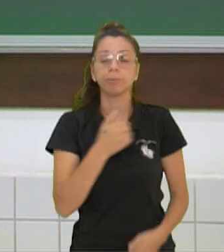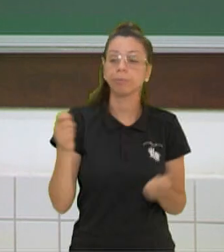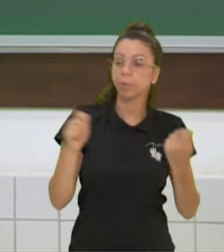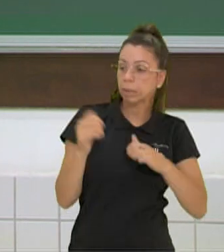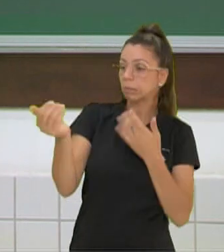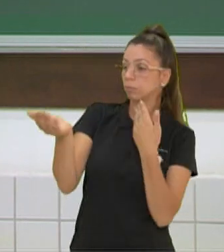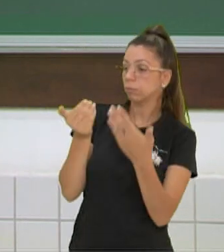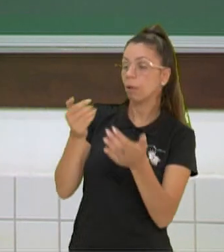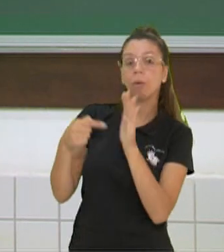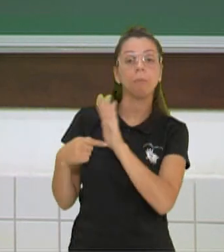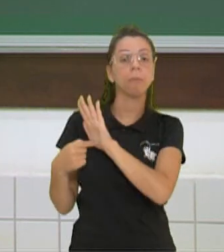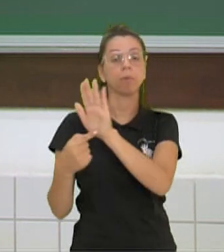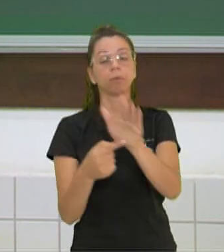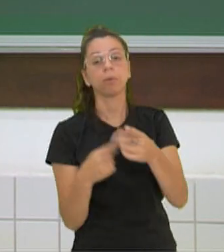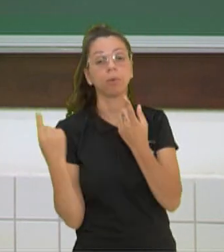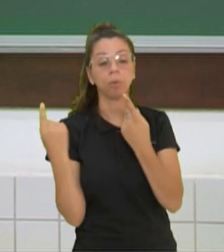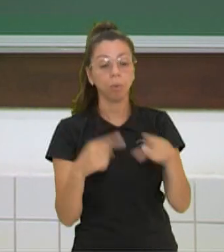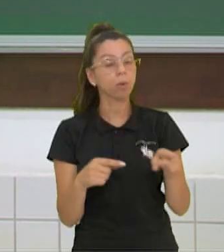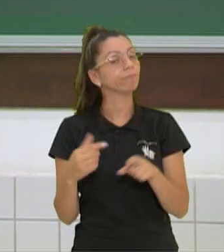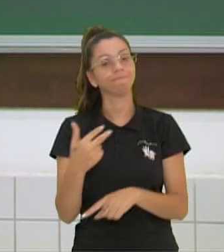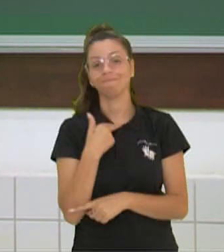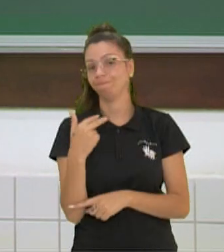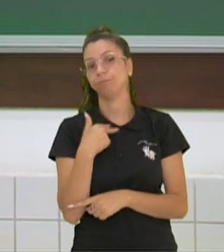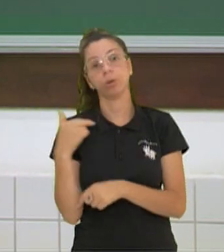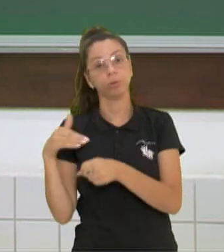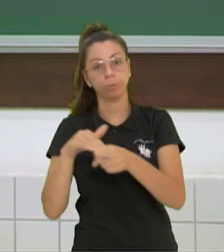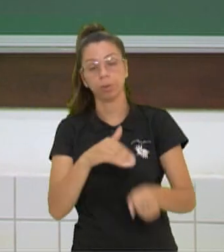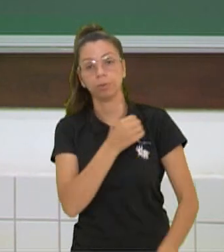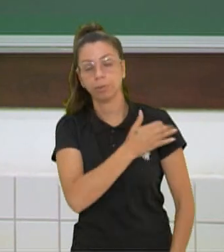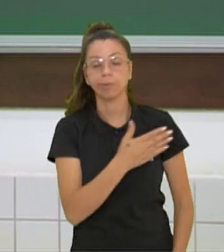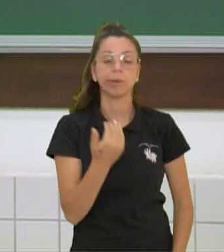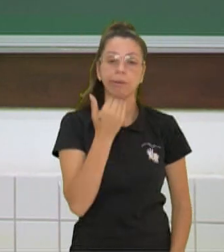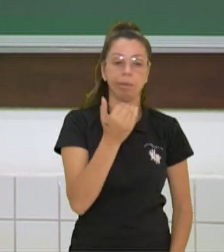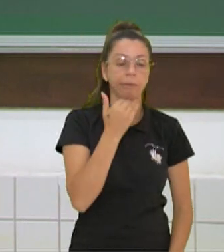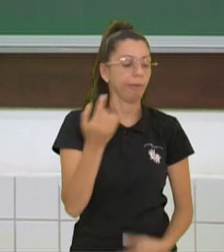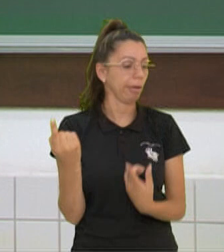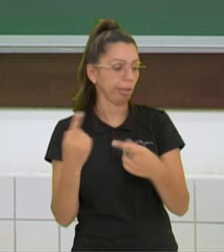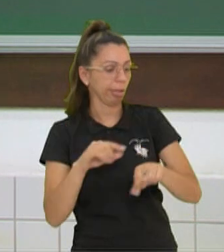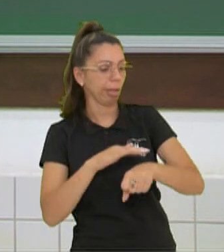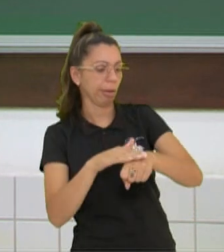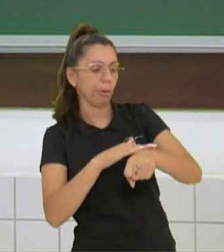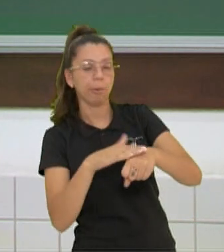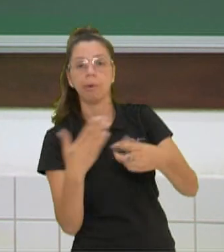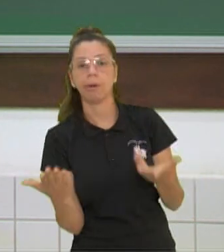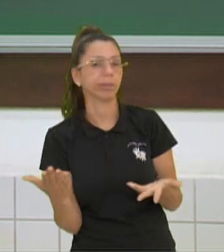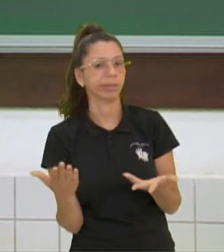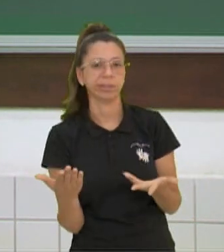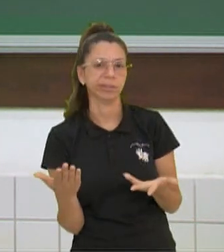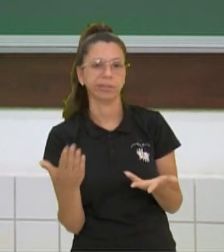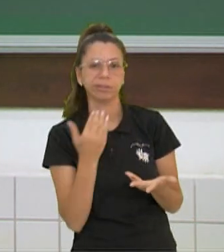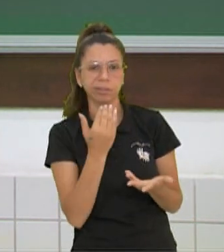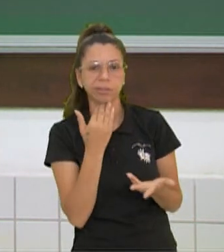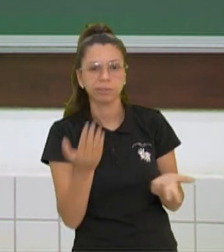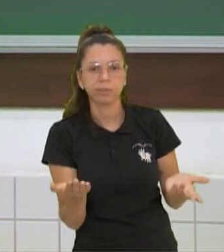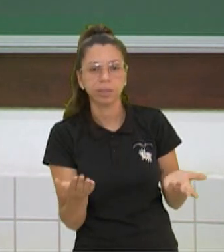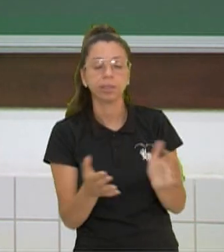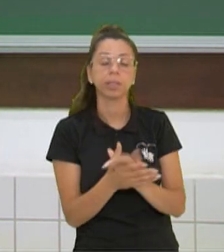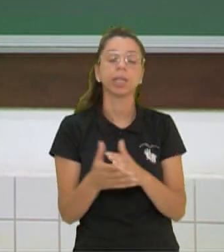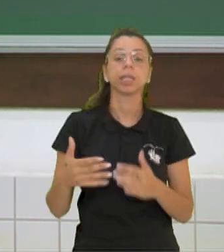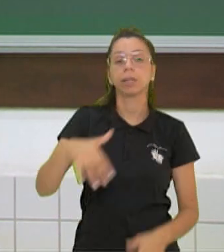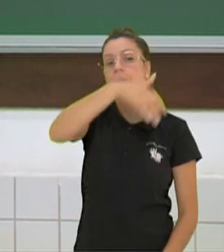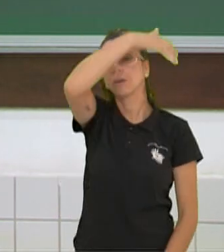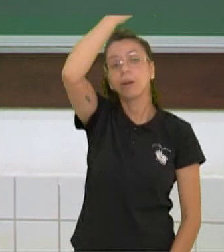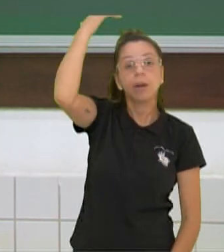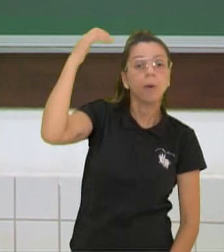dialogando, né, e criticando, porque não pode, né? Nada a ver você julgar a pessoa pela cor da sua pele, né? Então, o turbante vai trazer